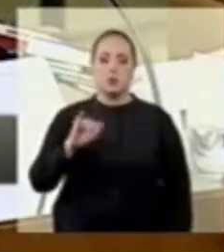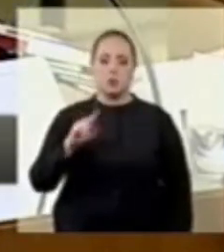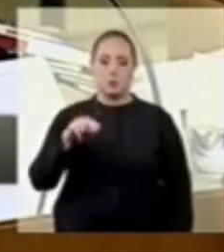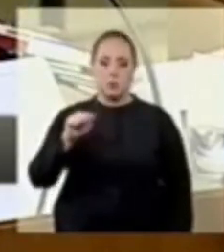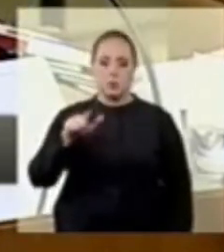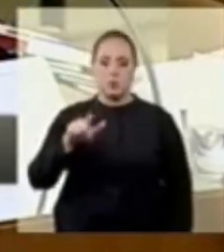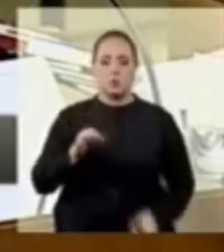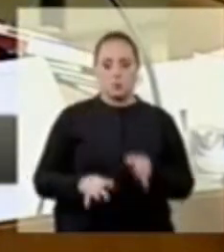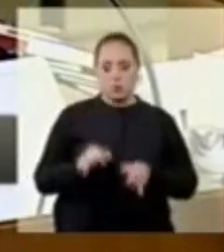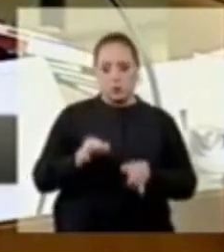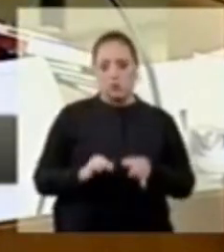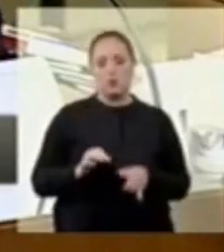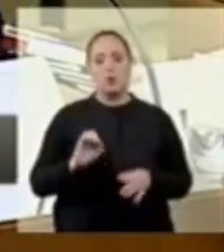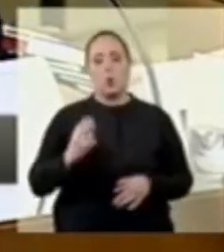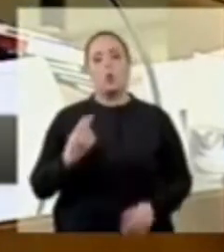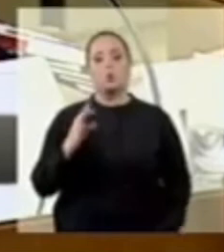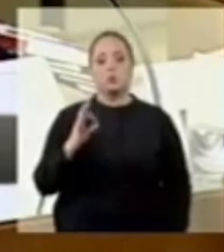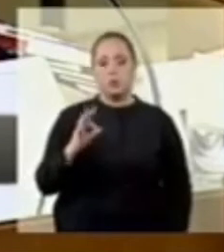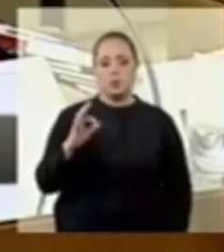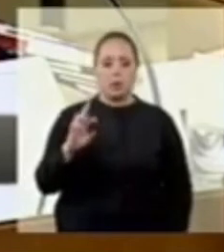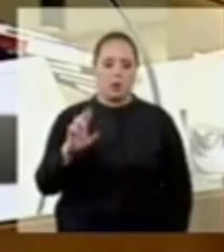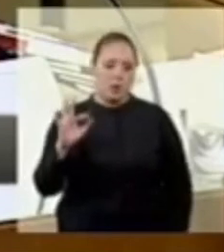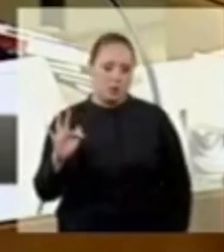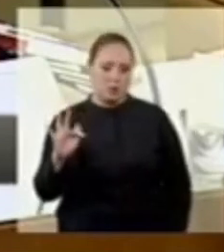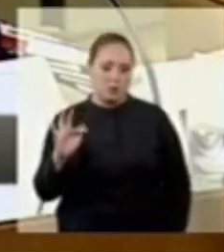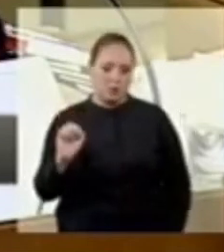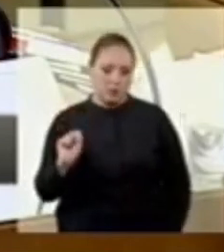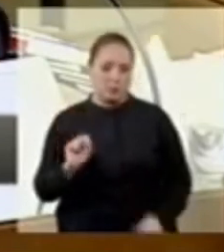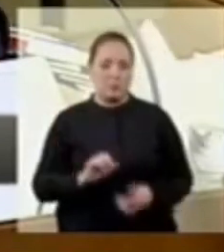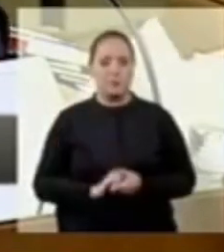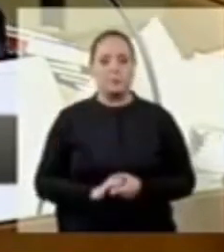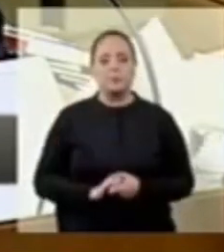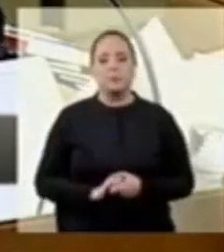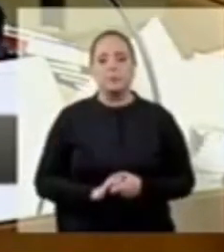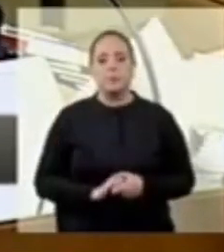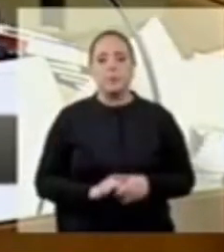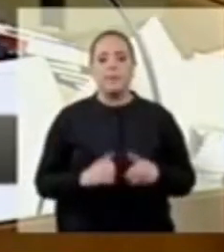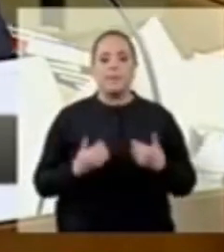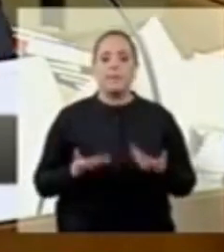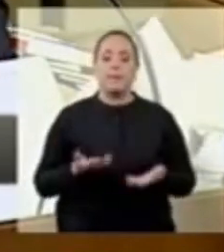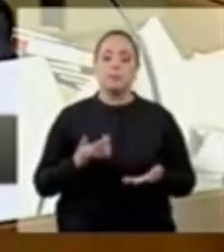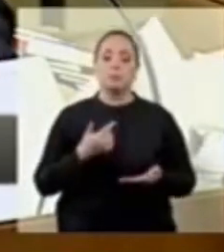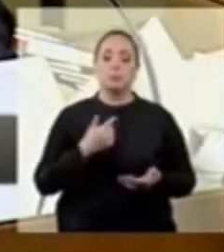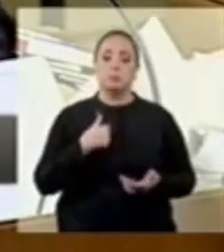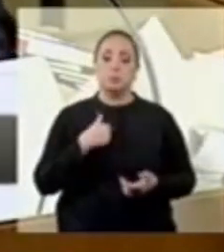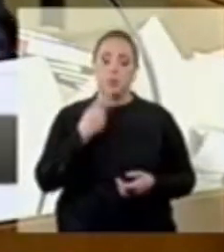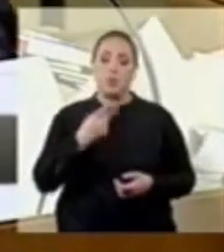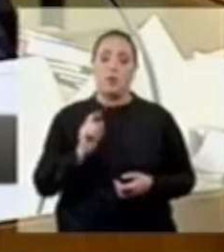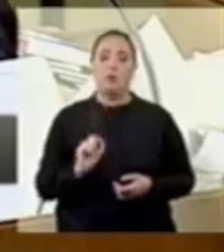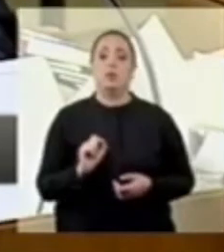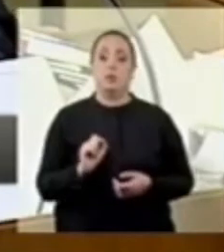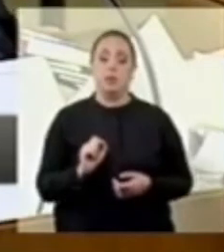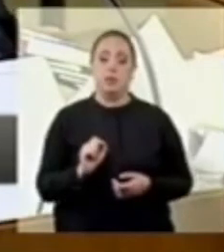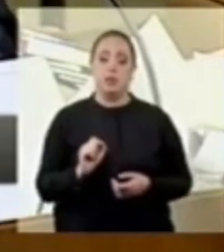ou dos tribunais regionais federais e portanto eu passo a enfrentar porque inevitável